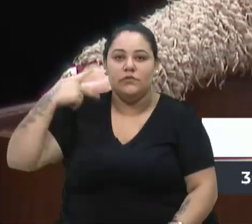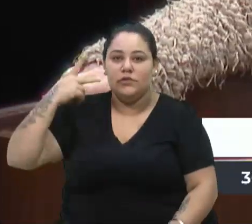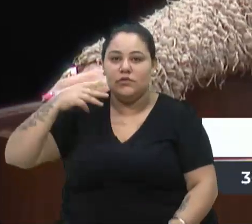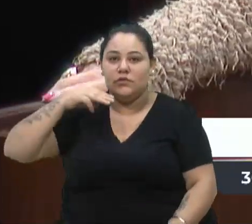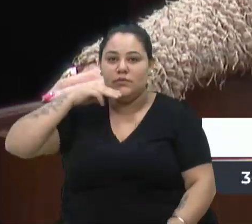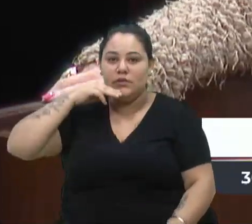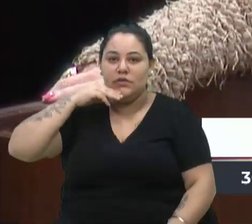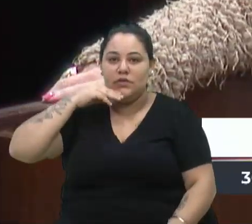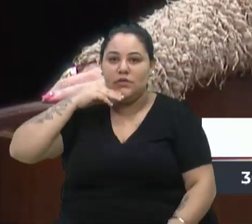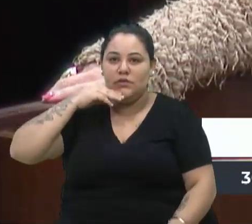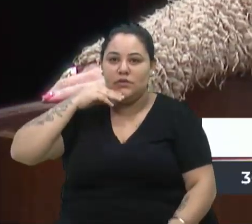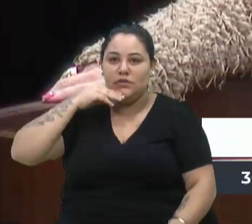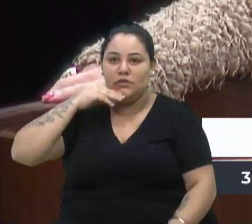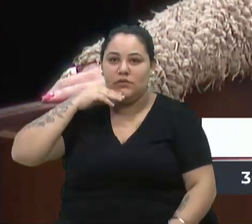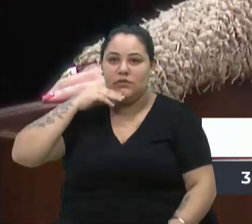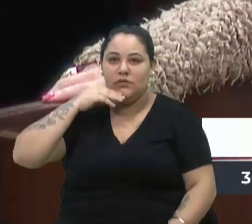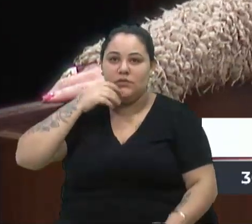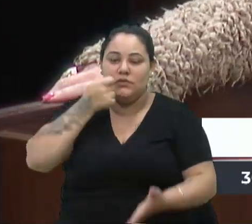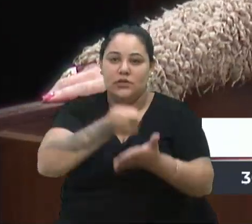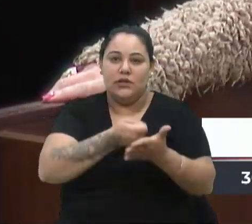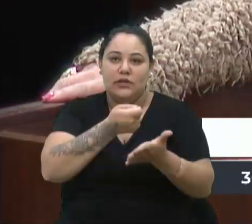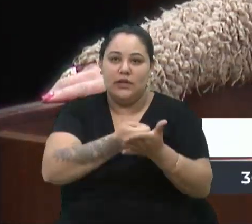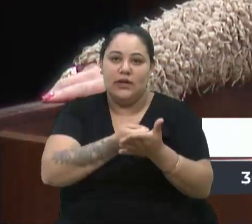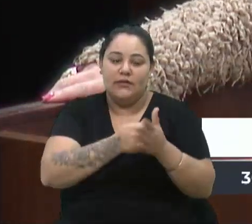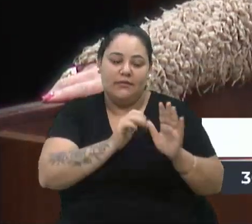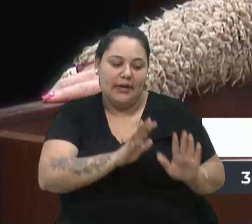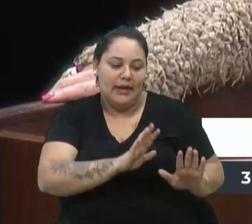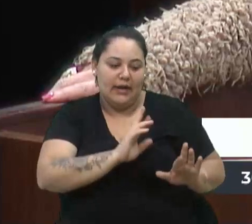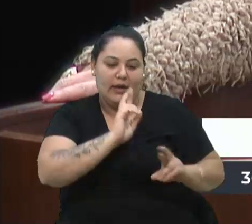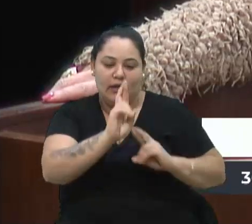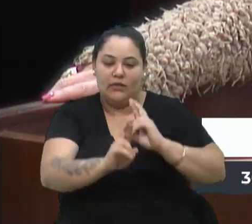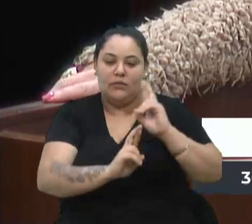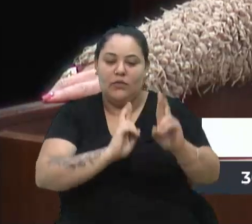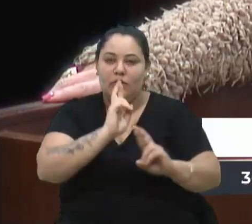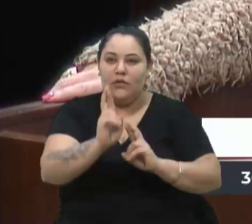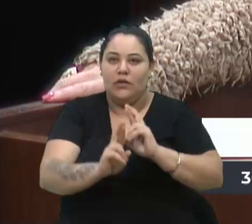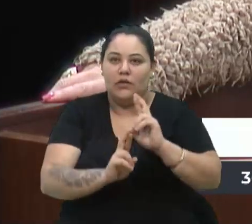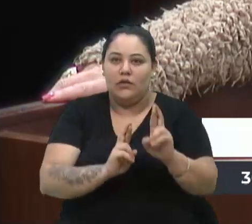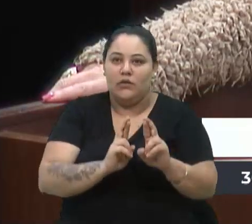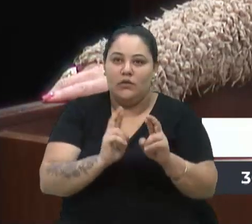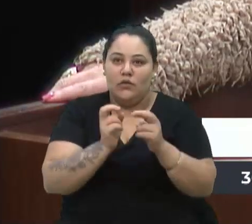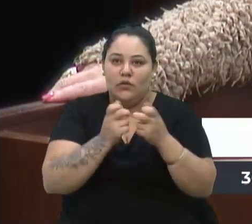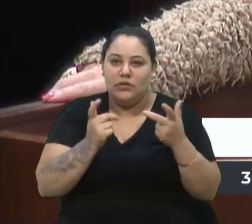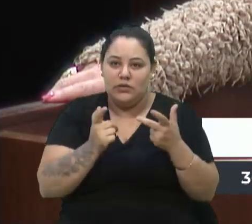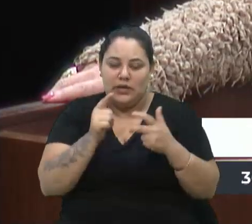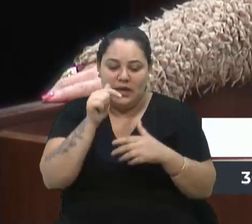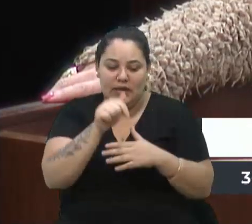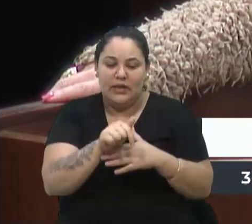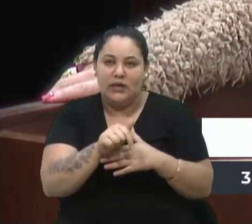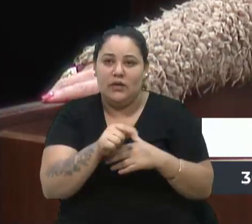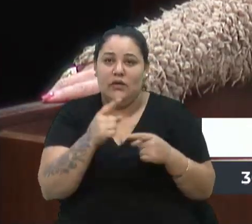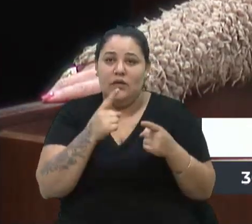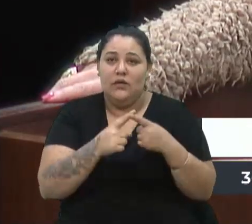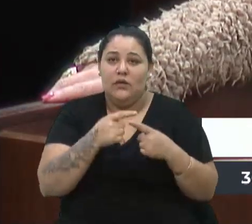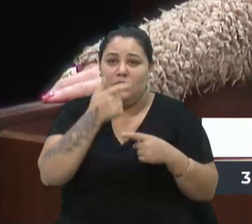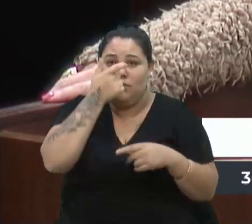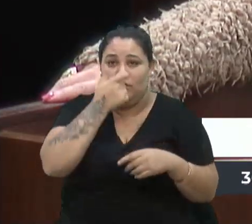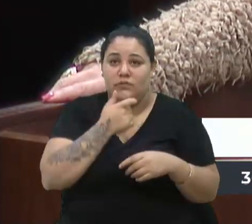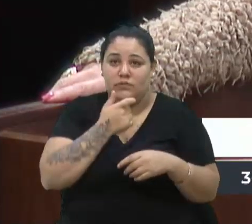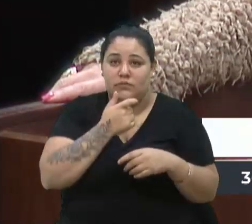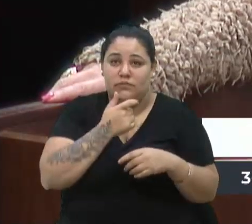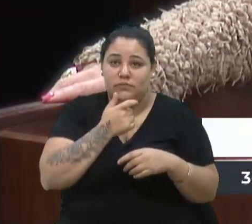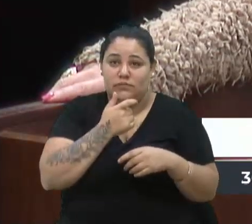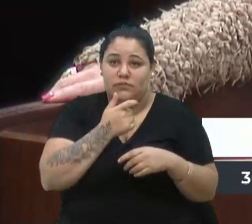Marisol, em tentar ficar respondendo questões aqui, porque eu acho que isso não faz parte